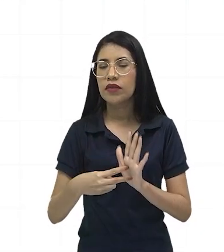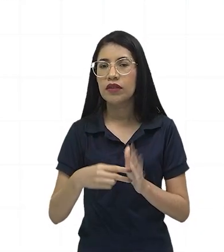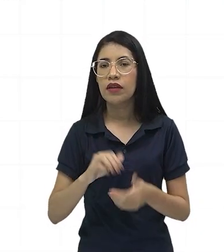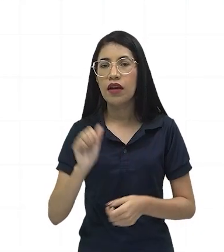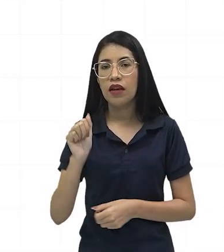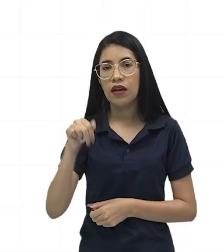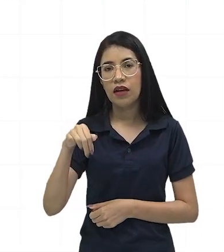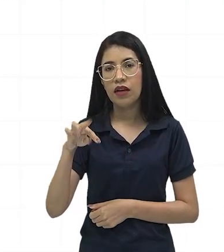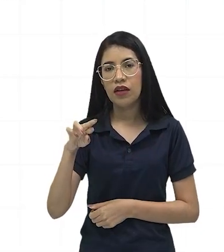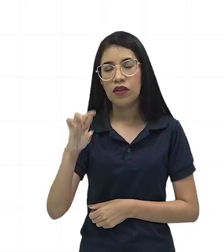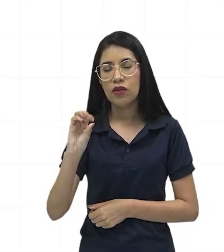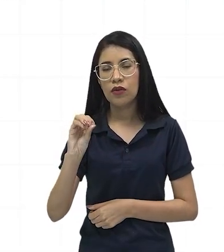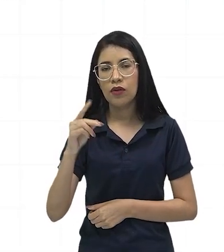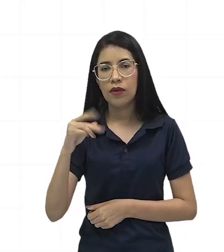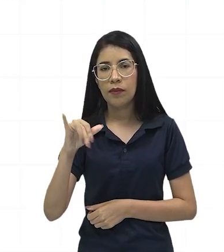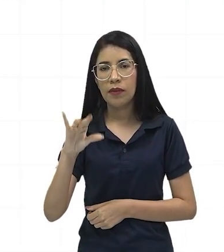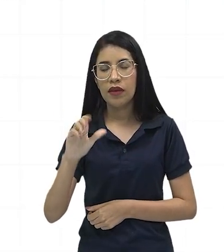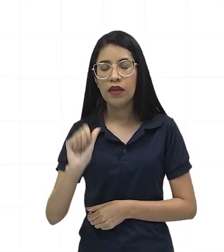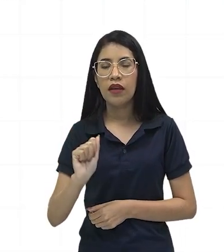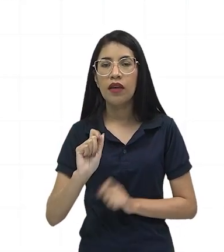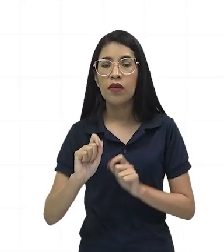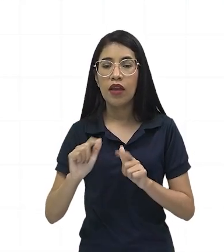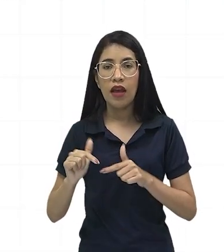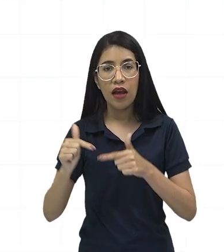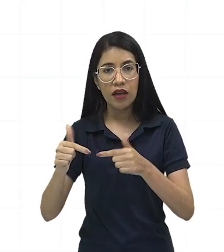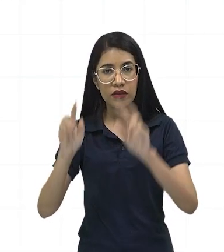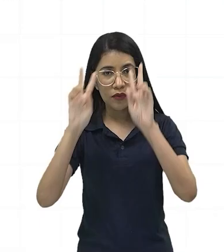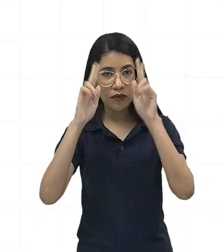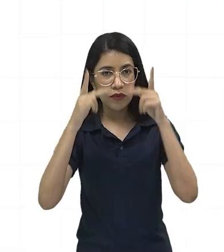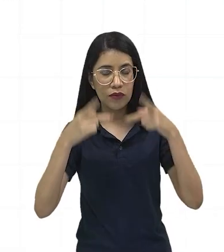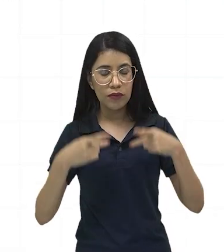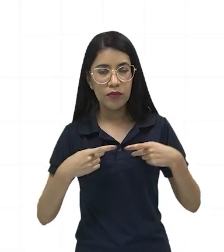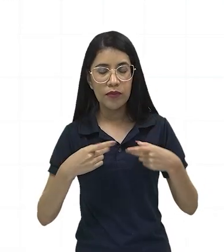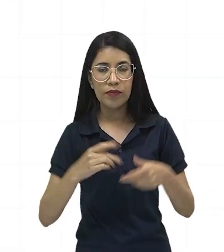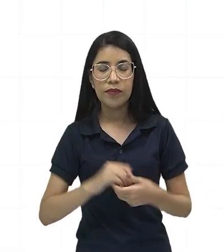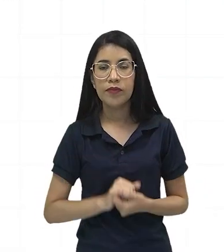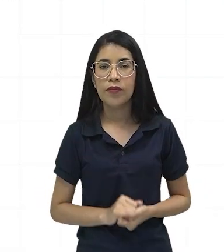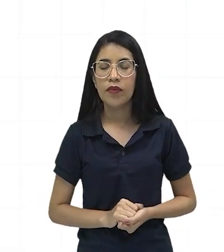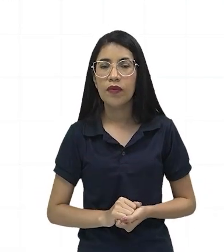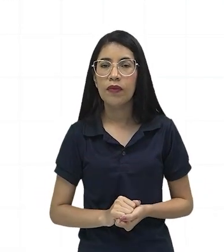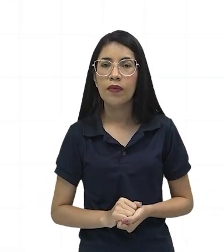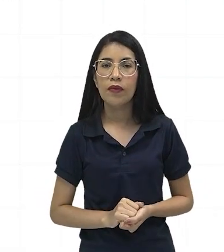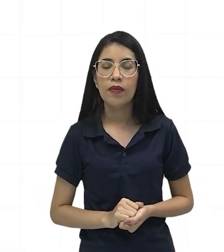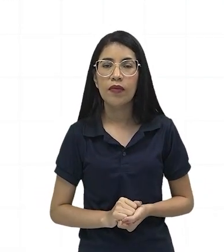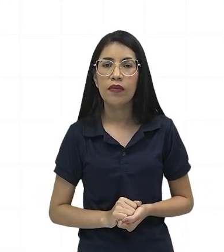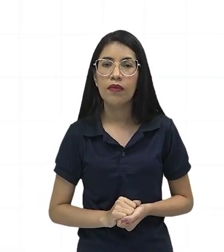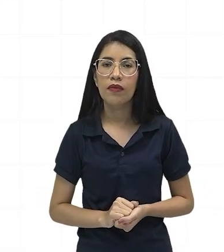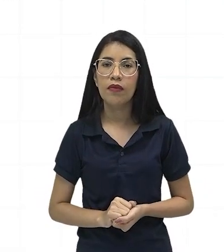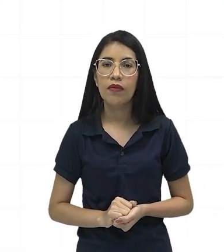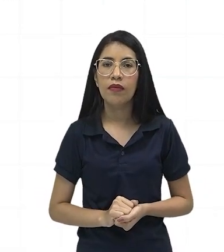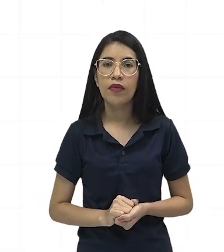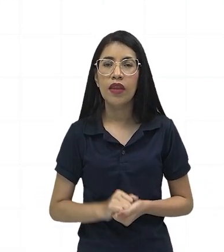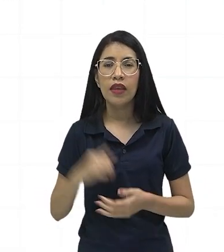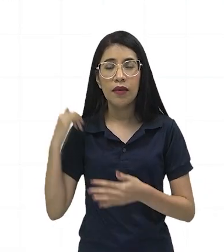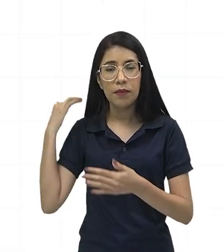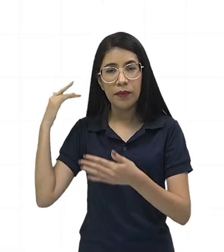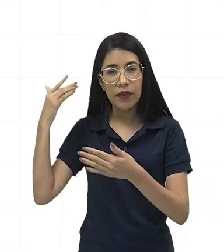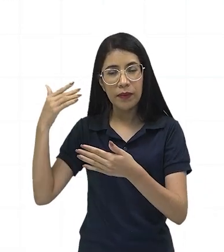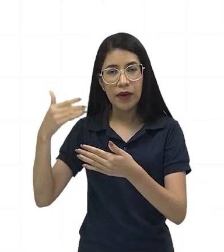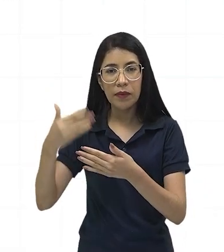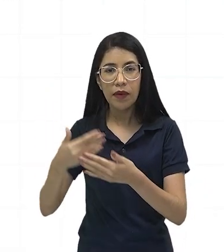ação antrópica, é a ação do ser humano, tá bom? Que ao longo dos